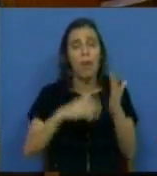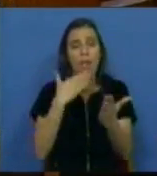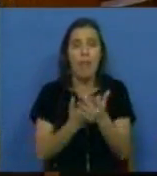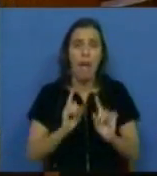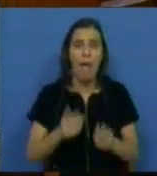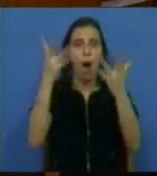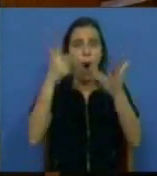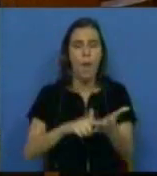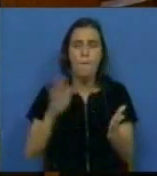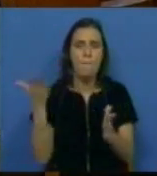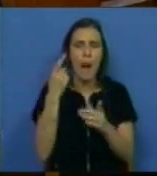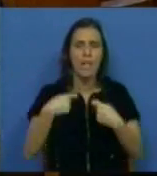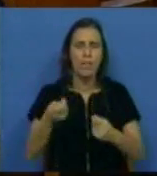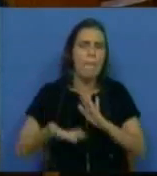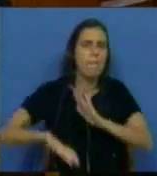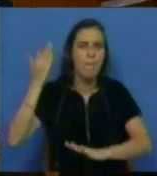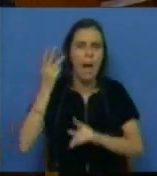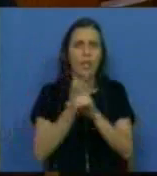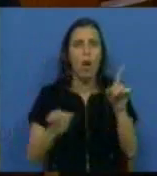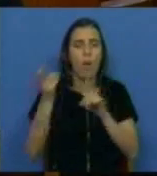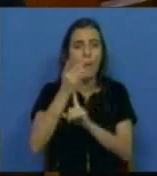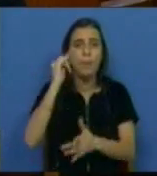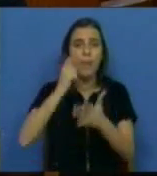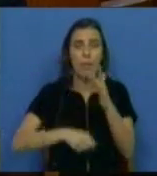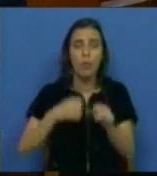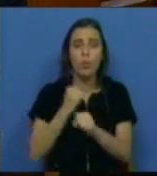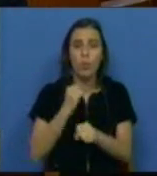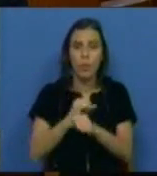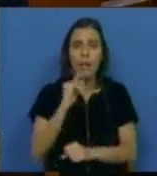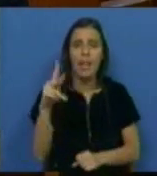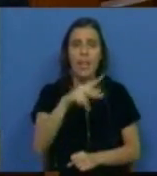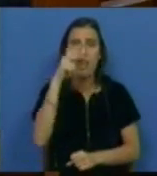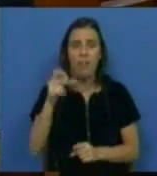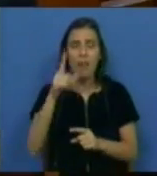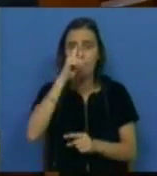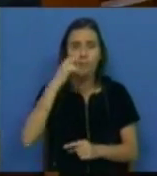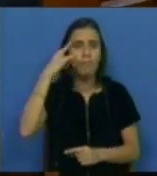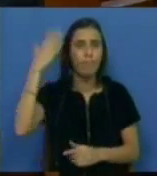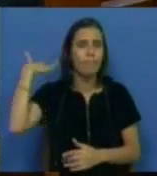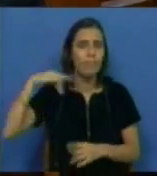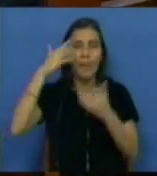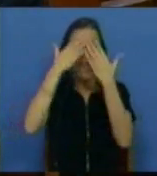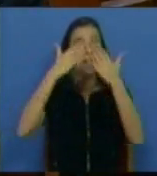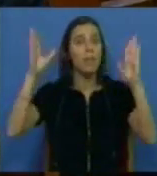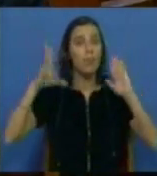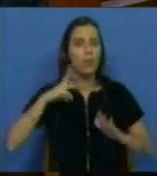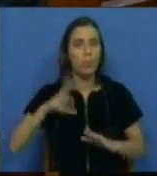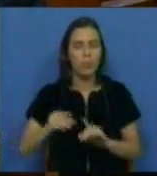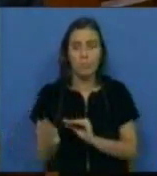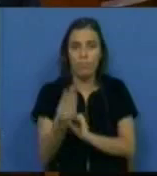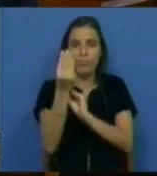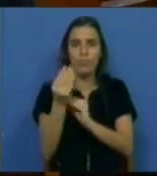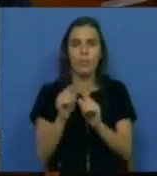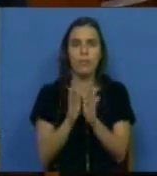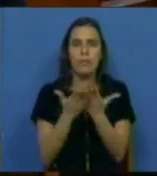o orçamento com maior subida da carga fiscal, a impostos sobre o trabalho e em IVA, de que há memória na democracia portuguesa.